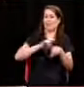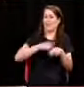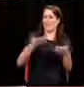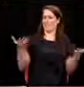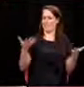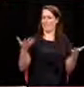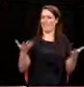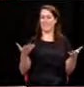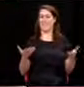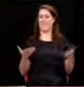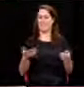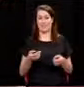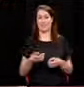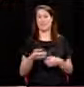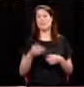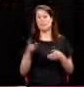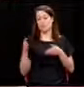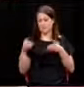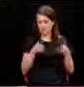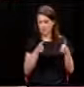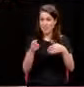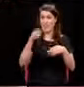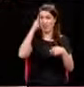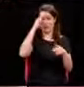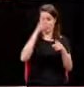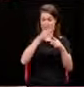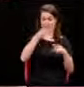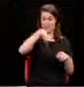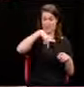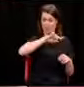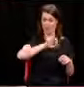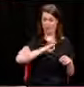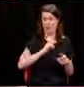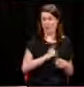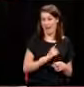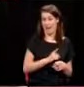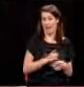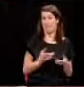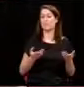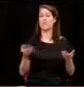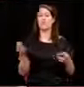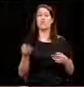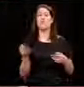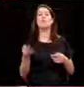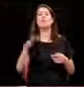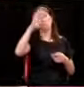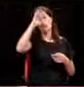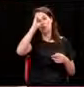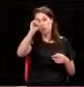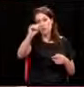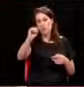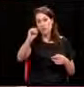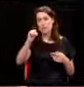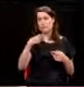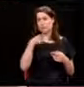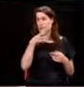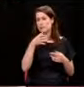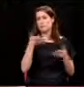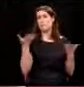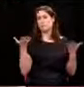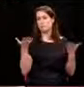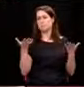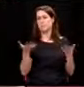Nesse sentido, o governo tem dado algumas boas indicações de que realmente... Aliás, eu há uns